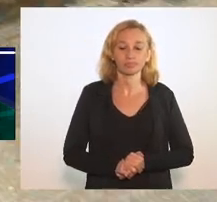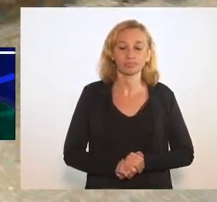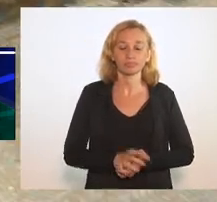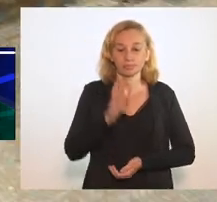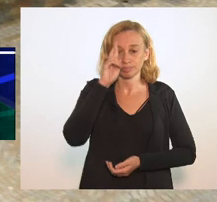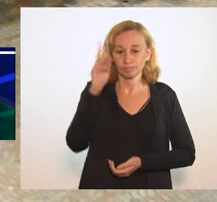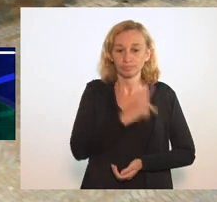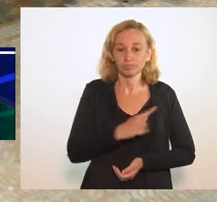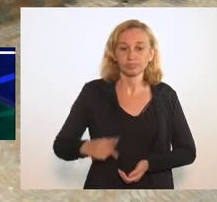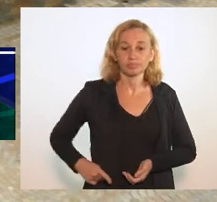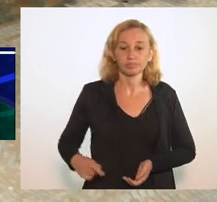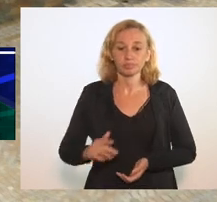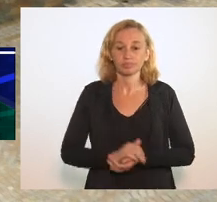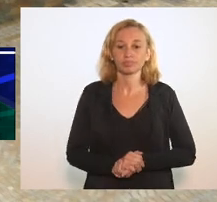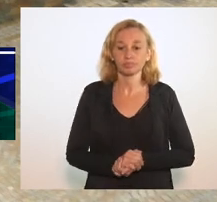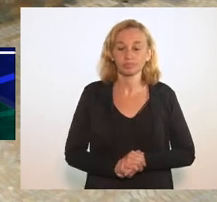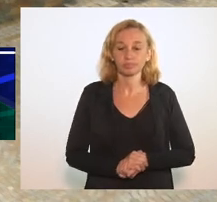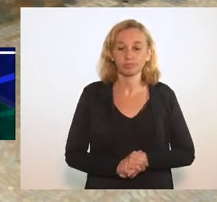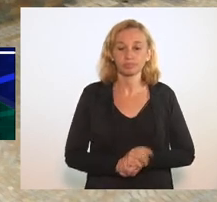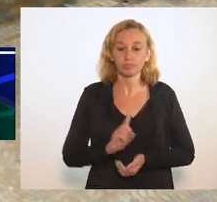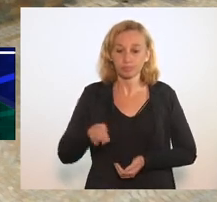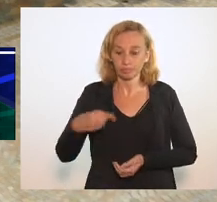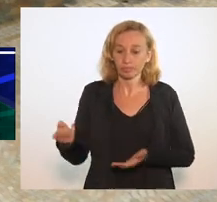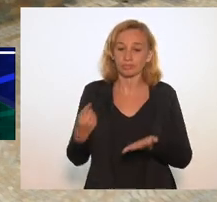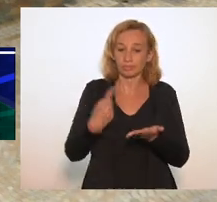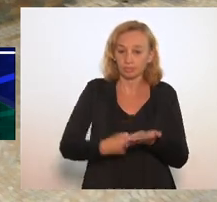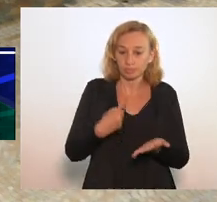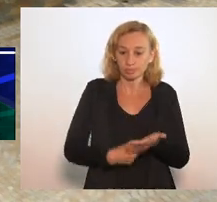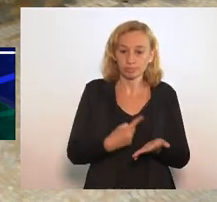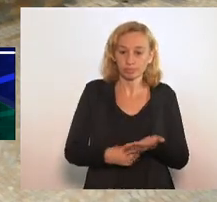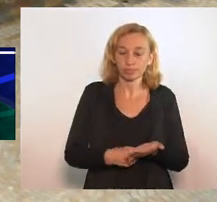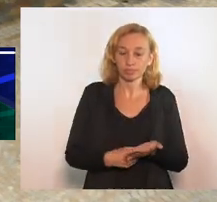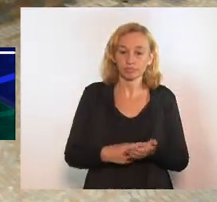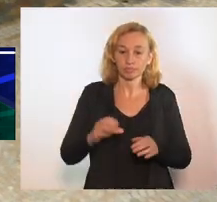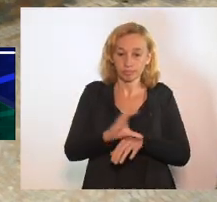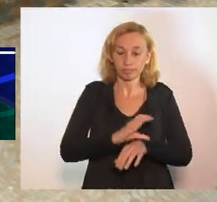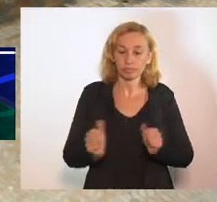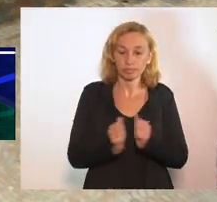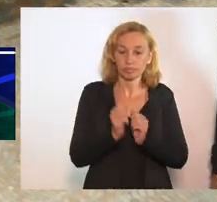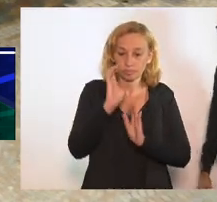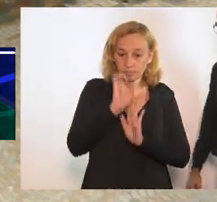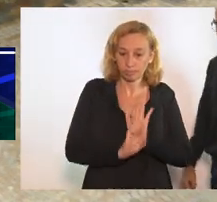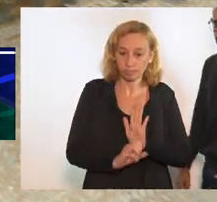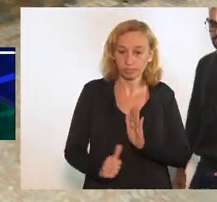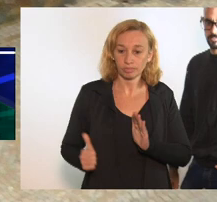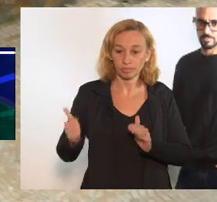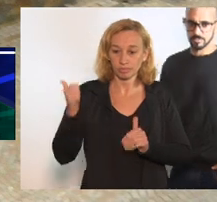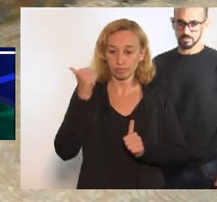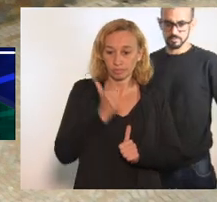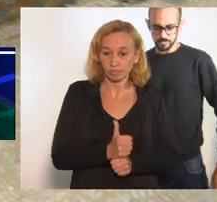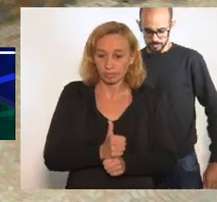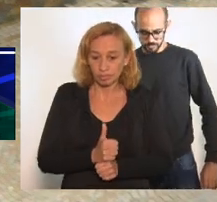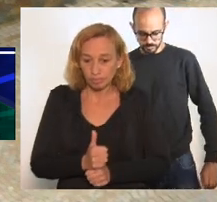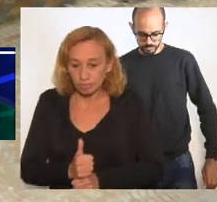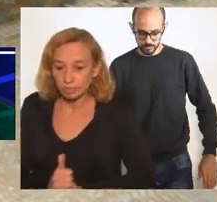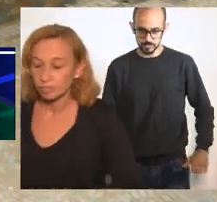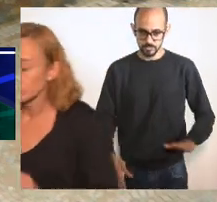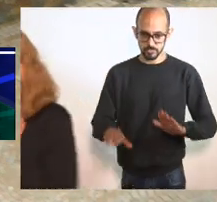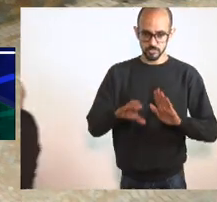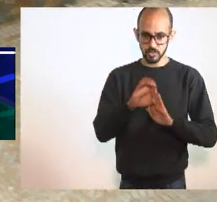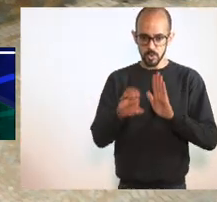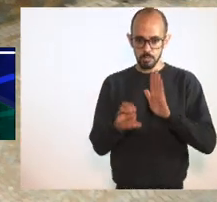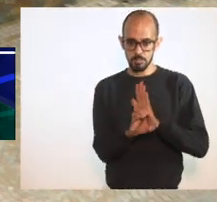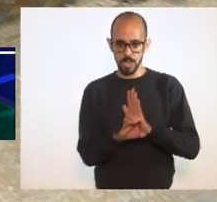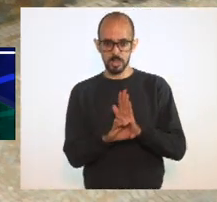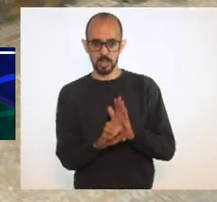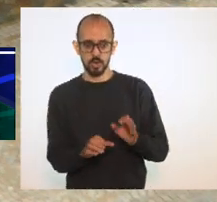Senhor presidente, o parecer, depois do acordo firmado, é pela constitucionalidade com emendas, concluindo por substitutivo, pedindo forma